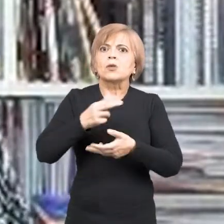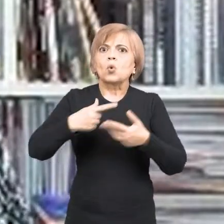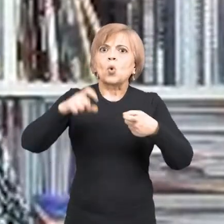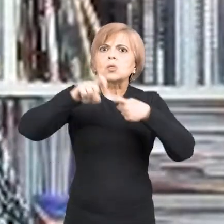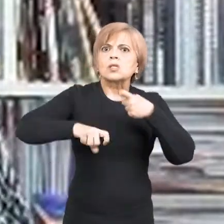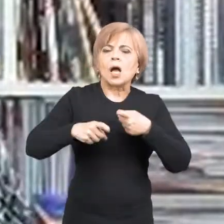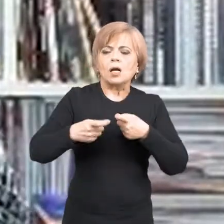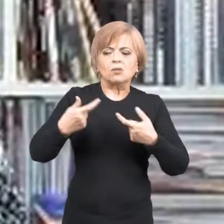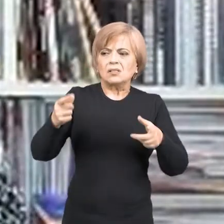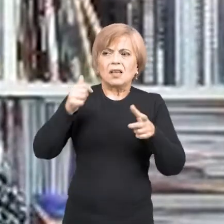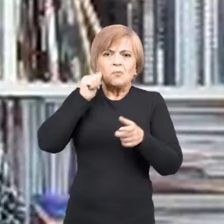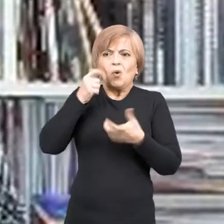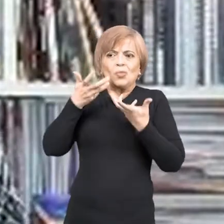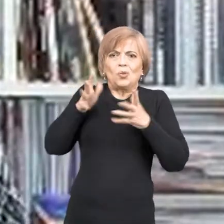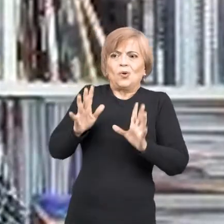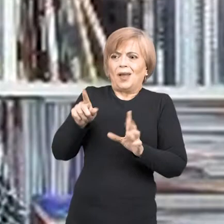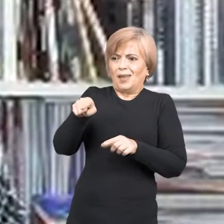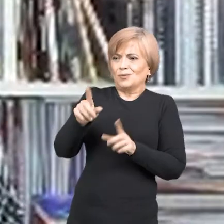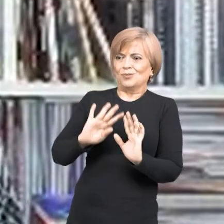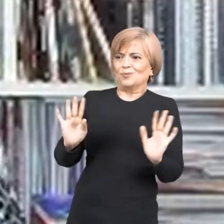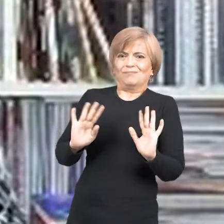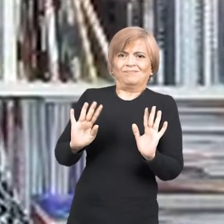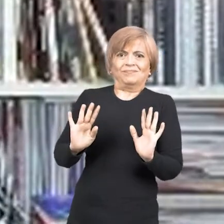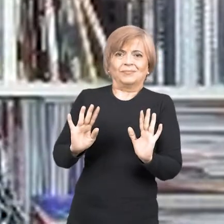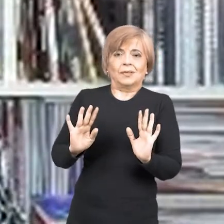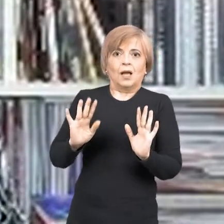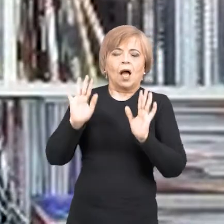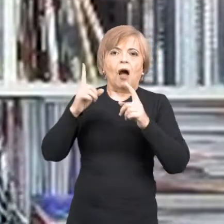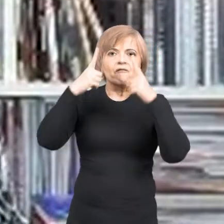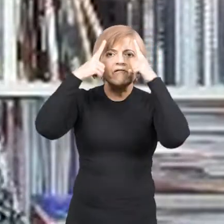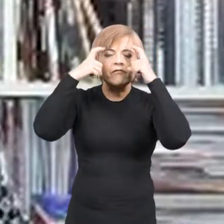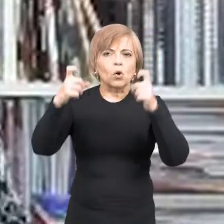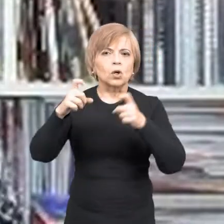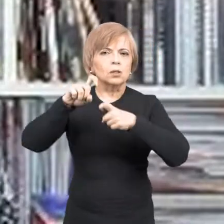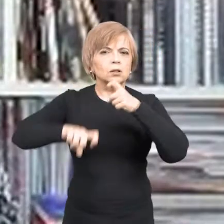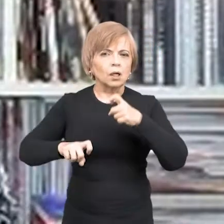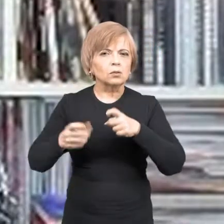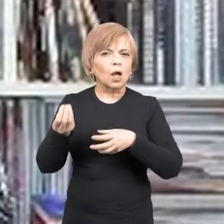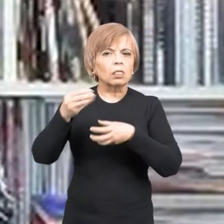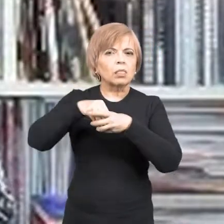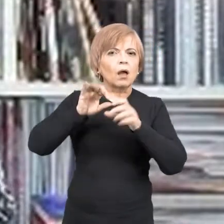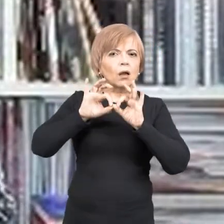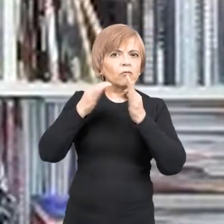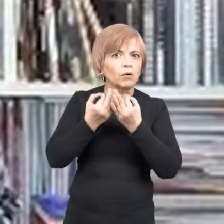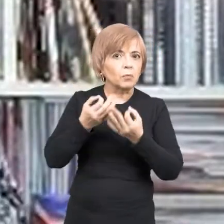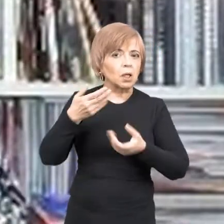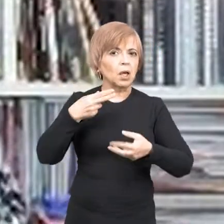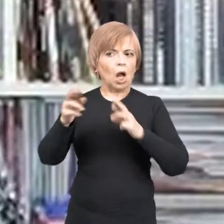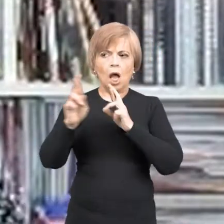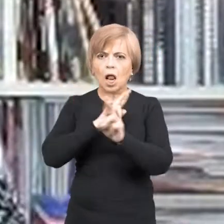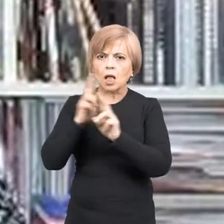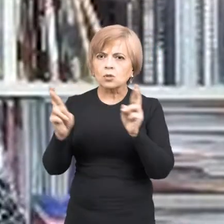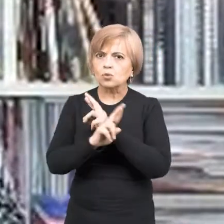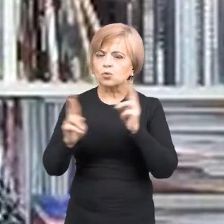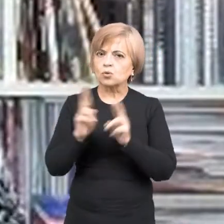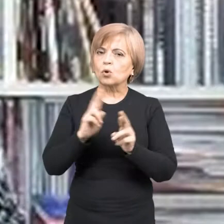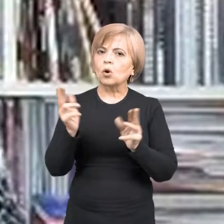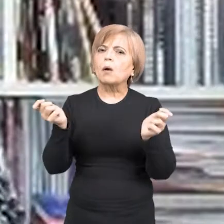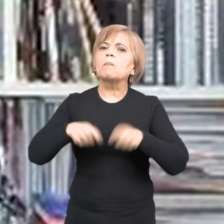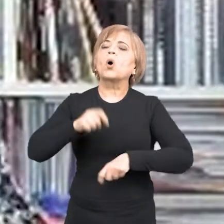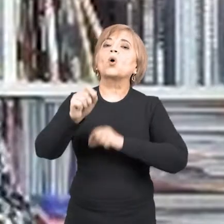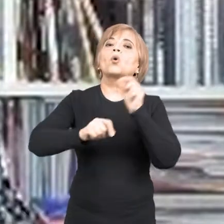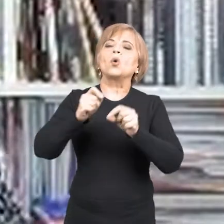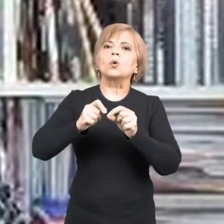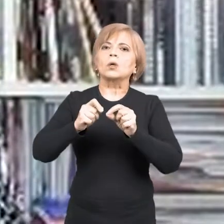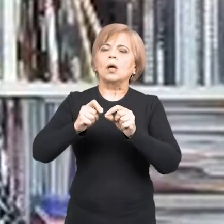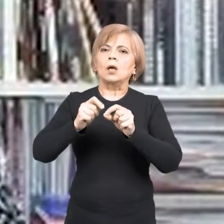sente à vontade, que ela não se sente confortável de fazer. E a violência sexual dentro de um relacionamento, ela pode vir